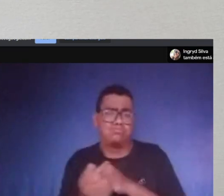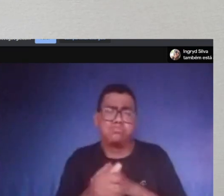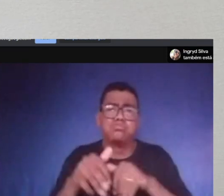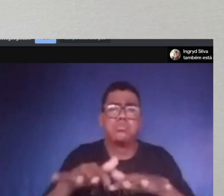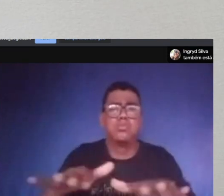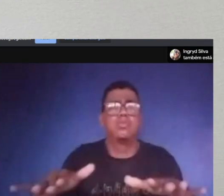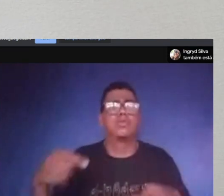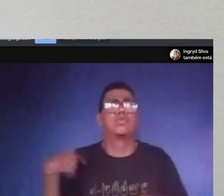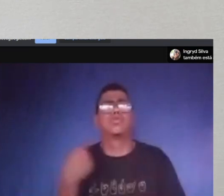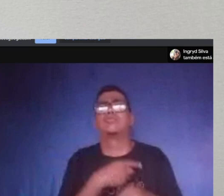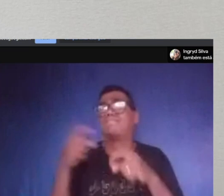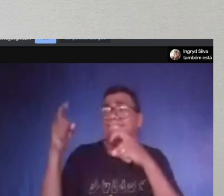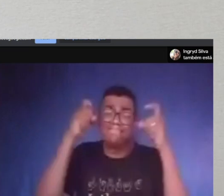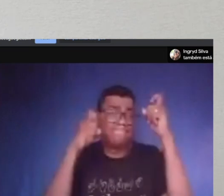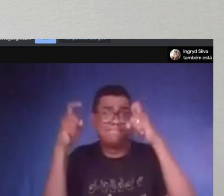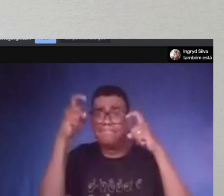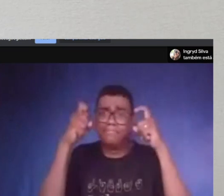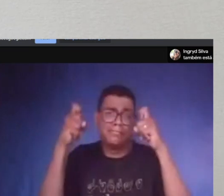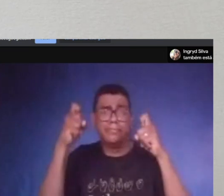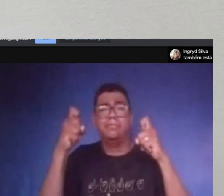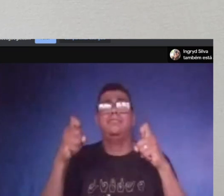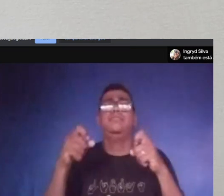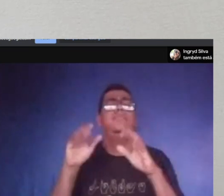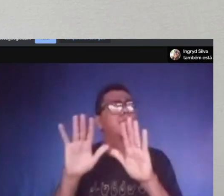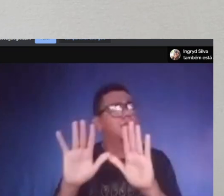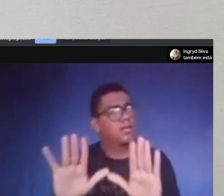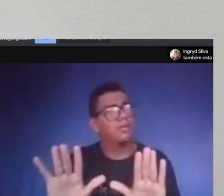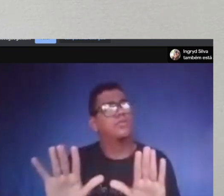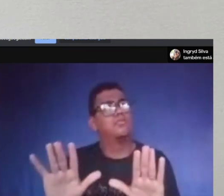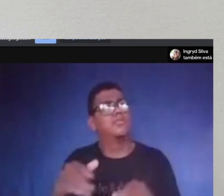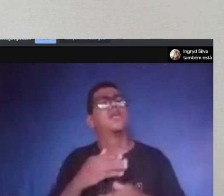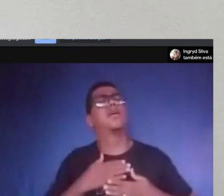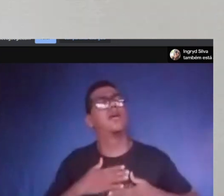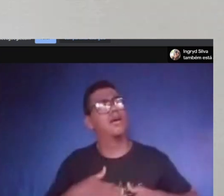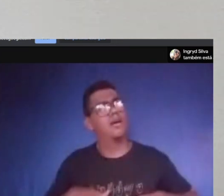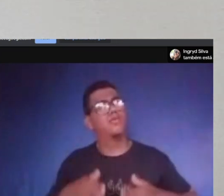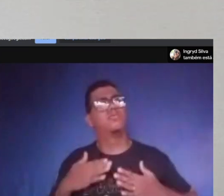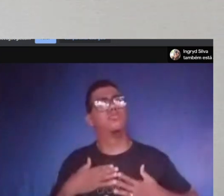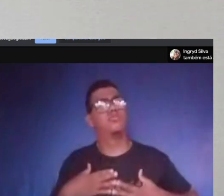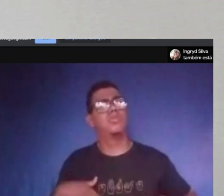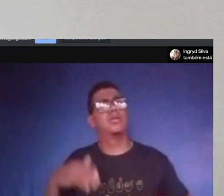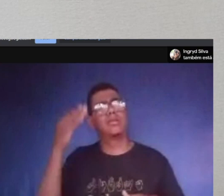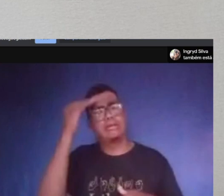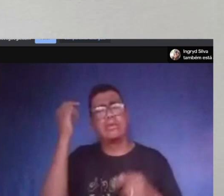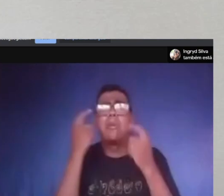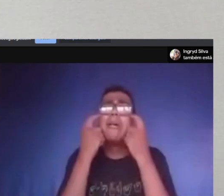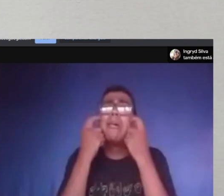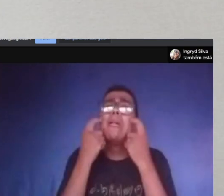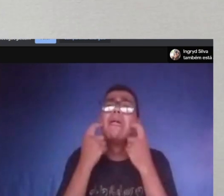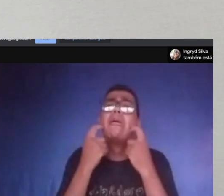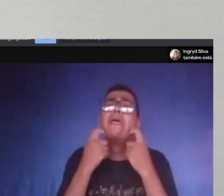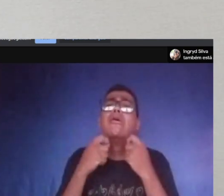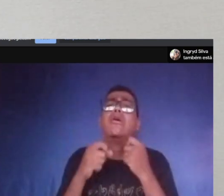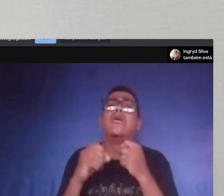Jesus. E que os mares revoltos da pandemia e do nosso tempo, que evidentemente nos preocupam e